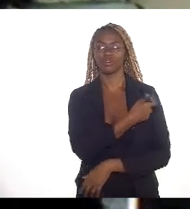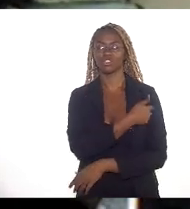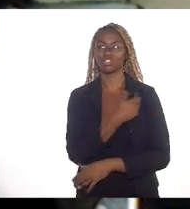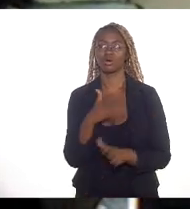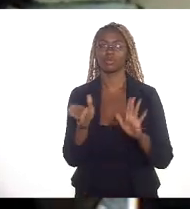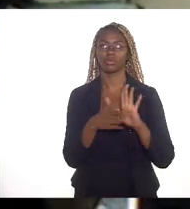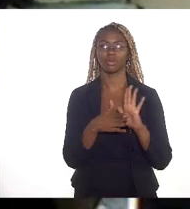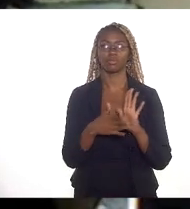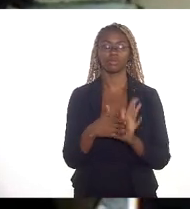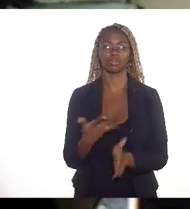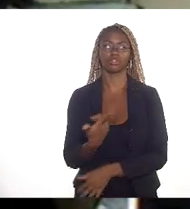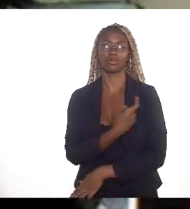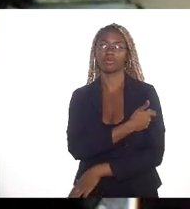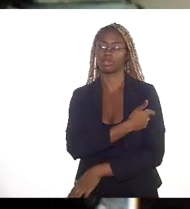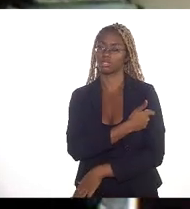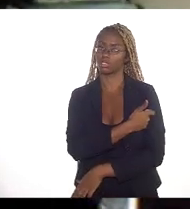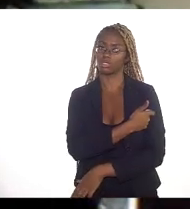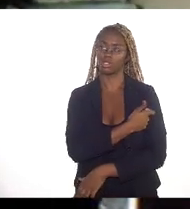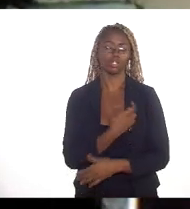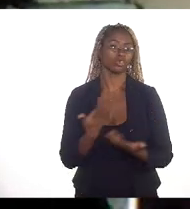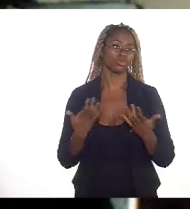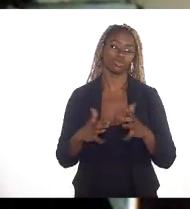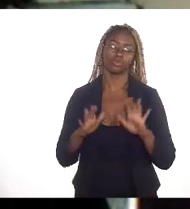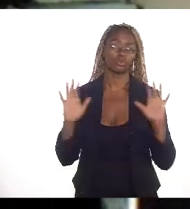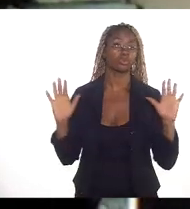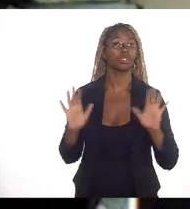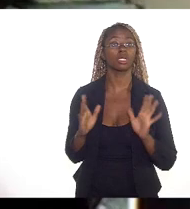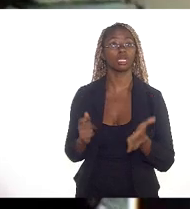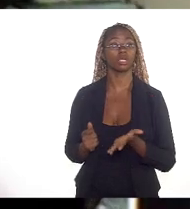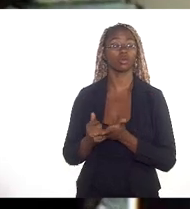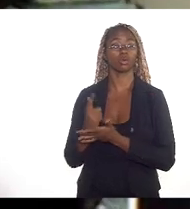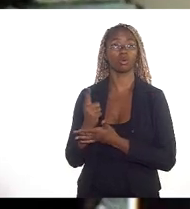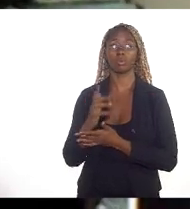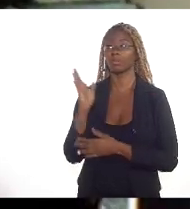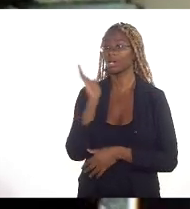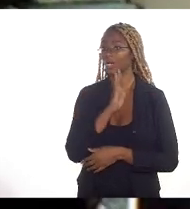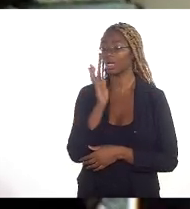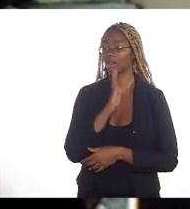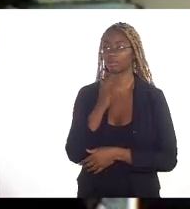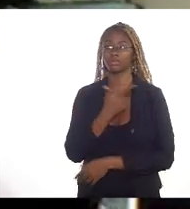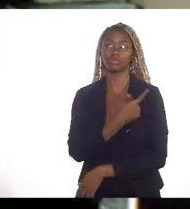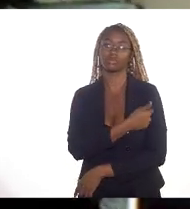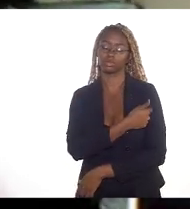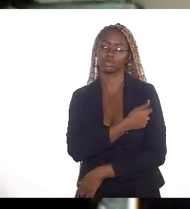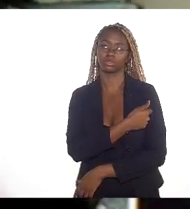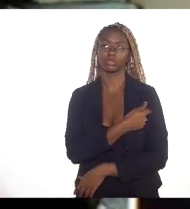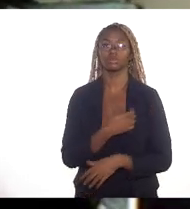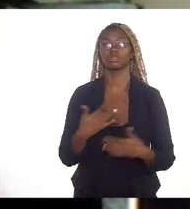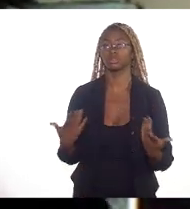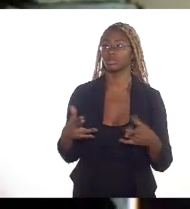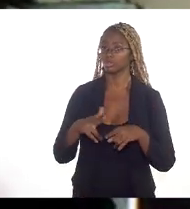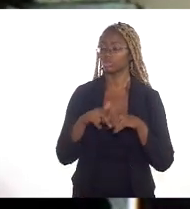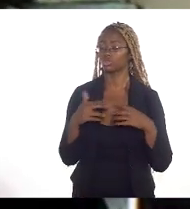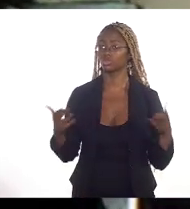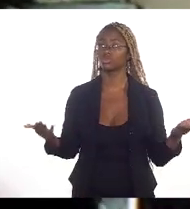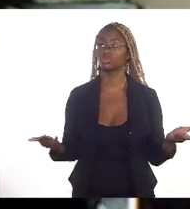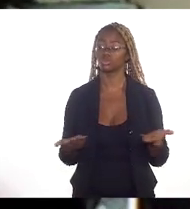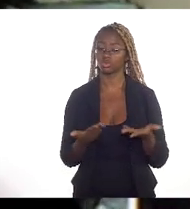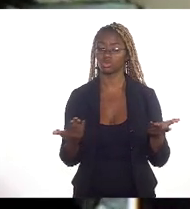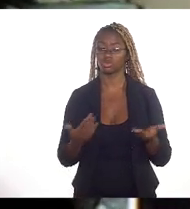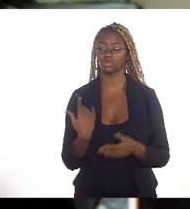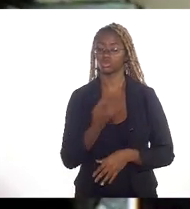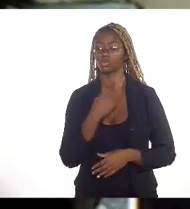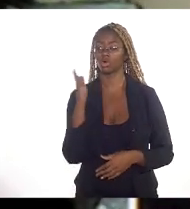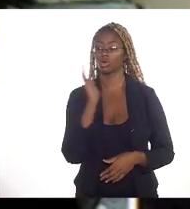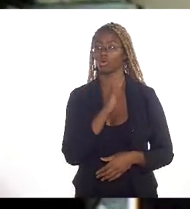propostas de laboratórios para que o Brasil adquirisse mais rapidamente vacinas. Por isso, hoje, a gente corre